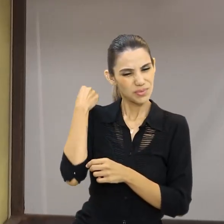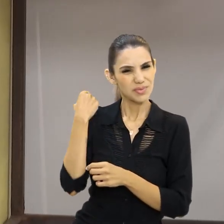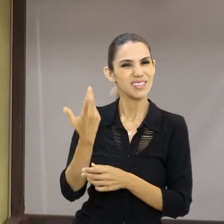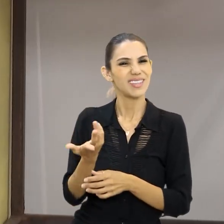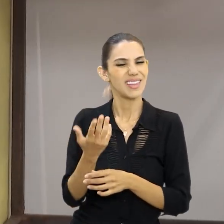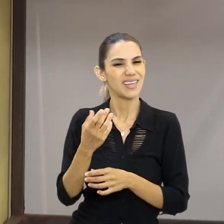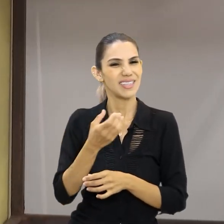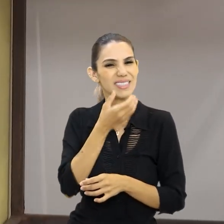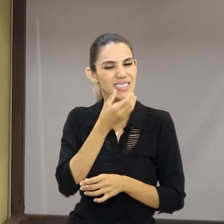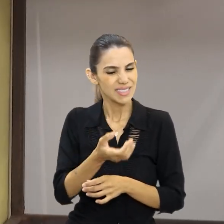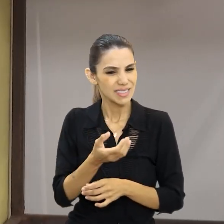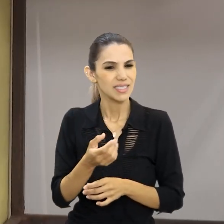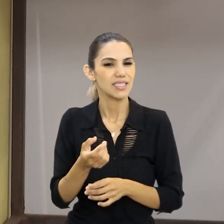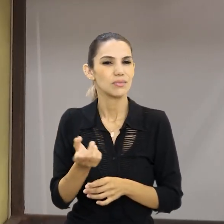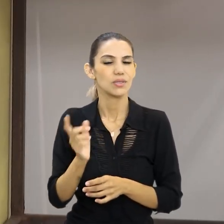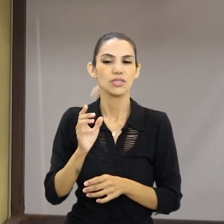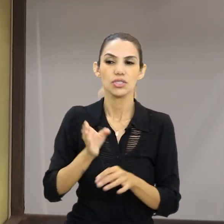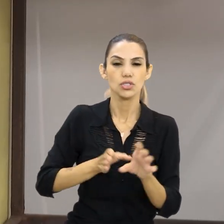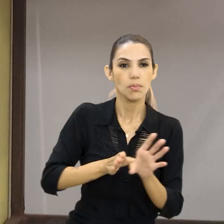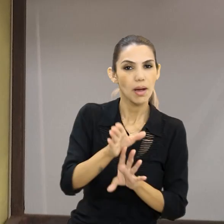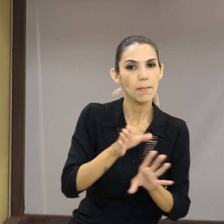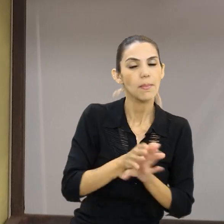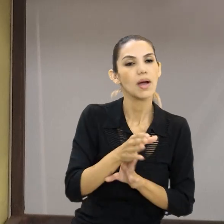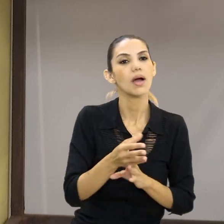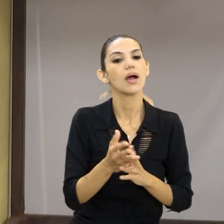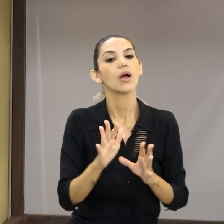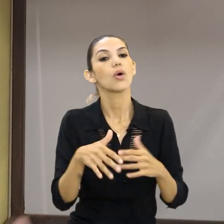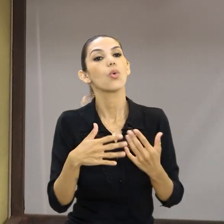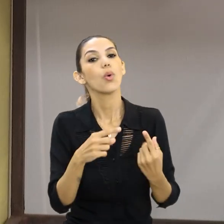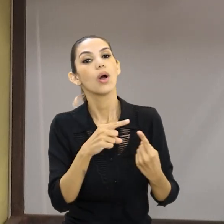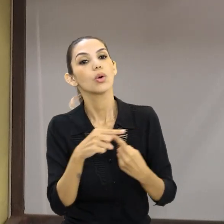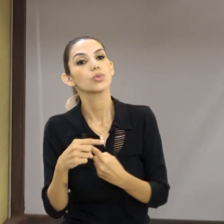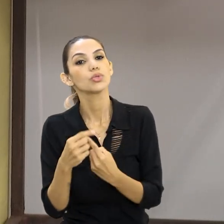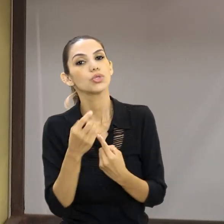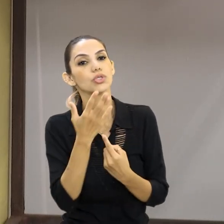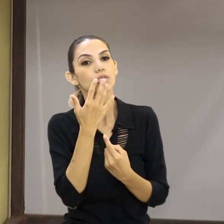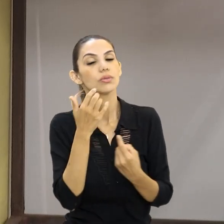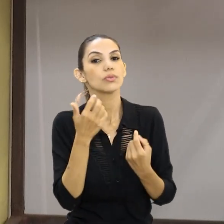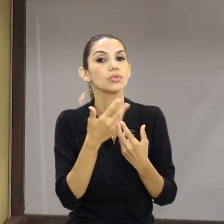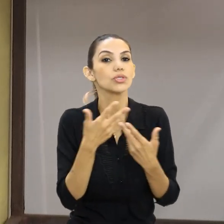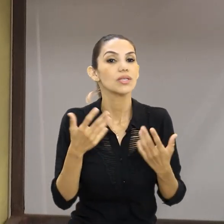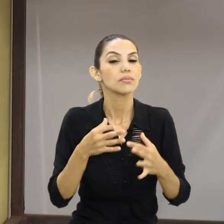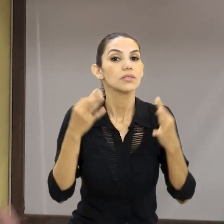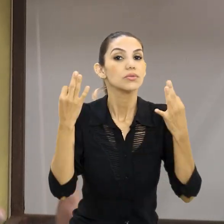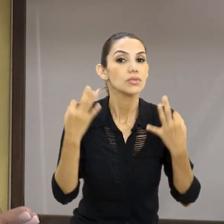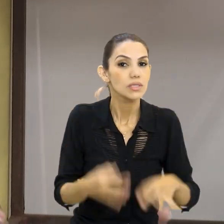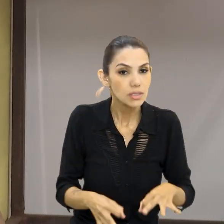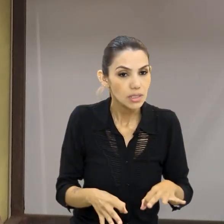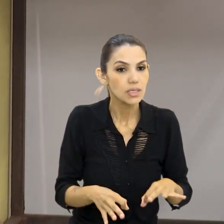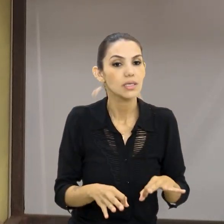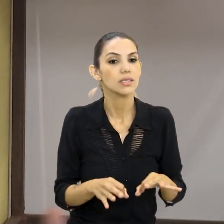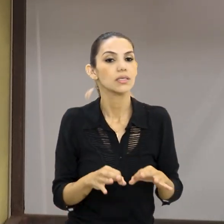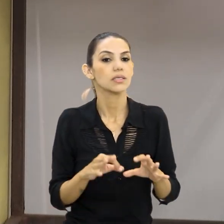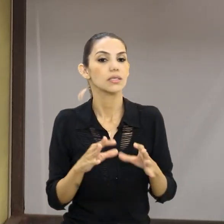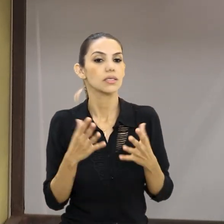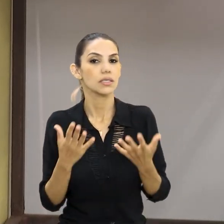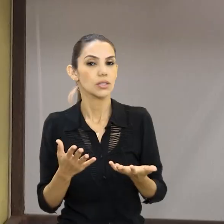orientar quais eram os alimentos adequados, né, quanto à ceia de Natal ali, que pode ser